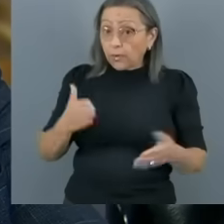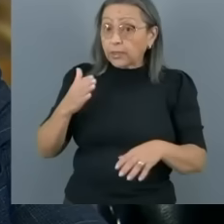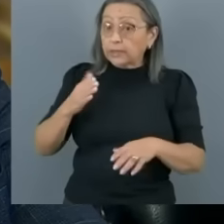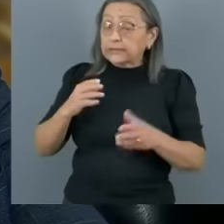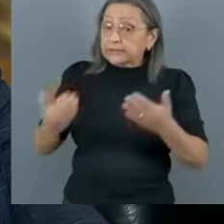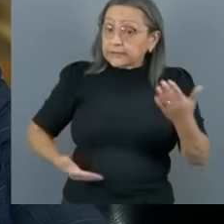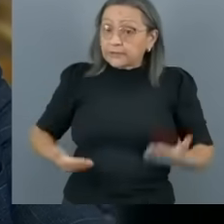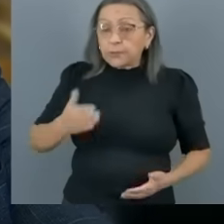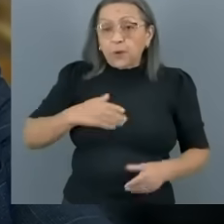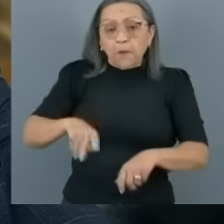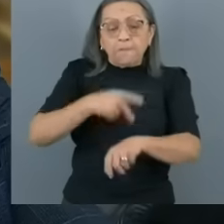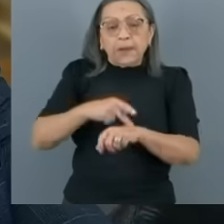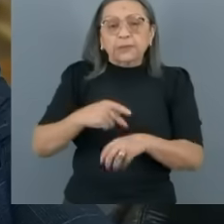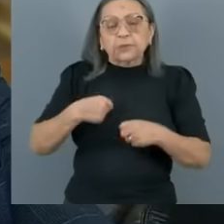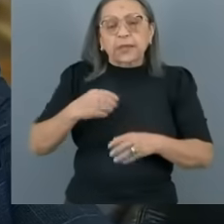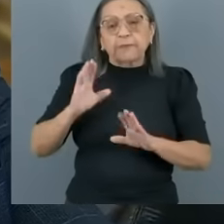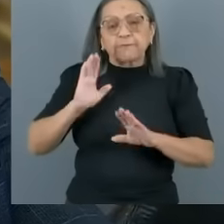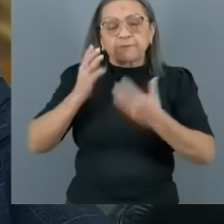República.